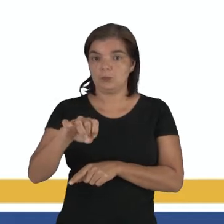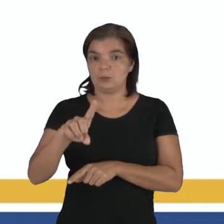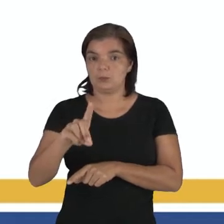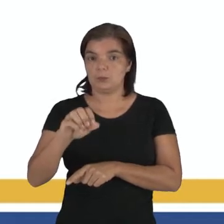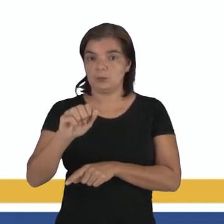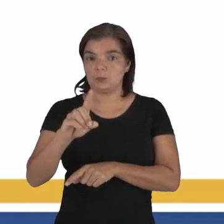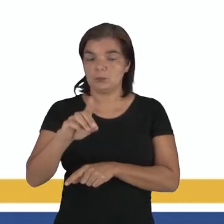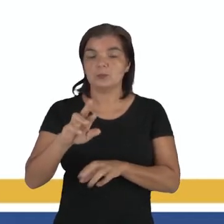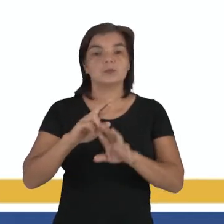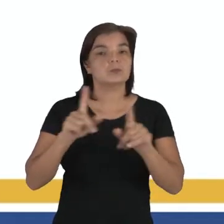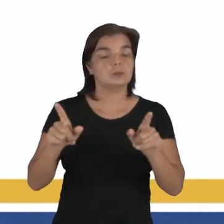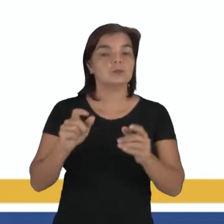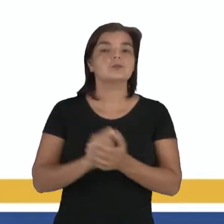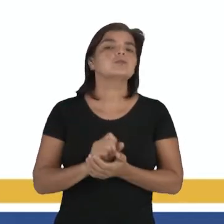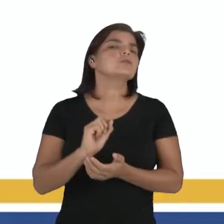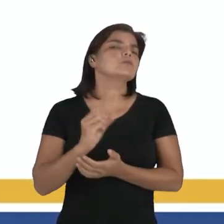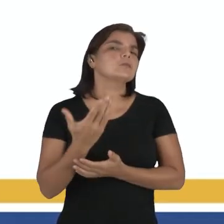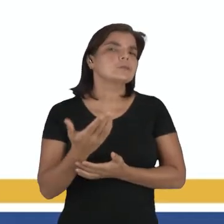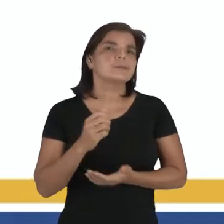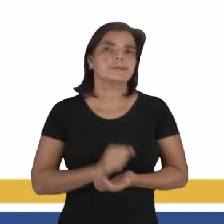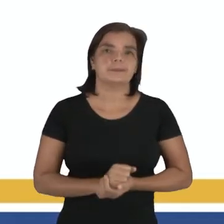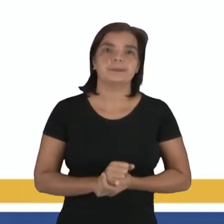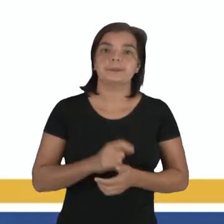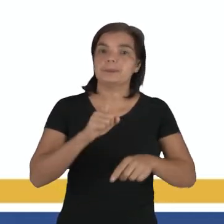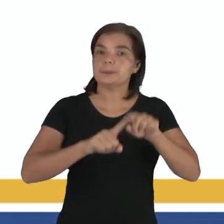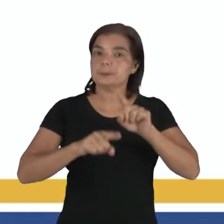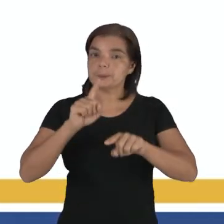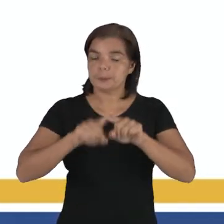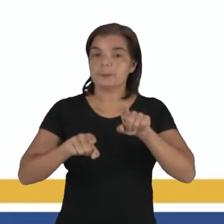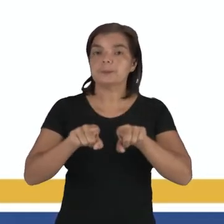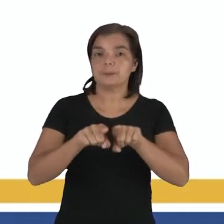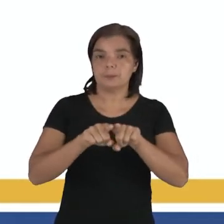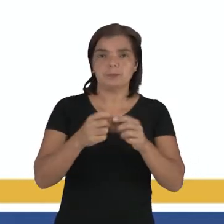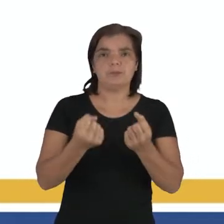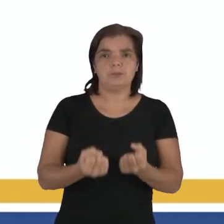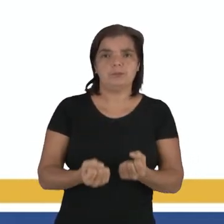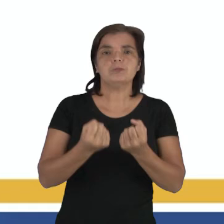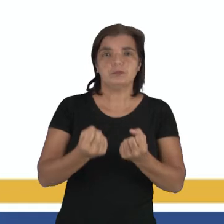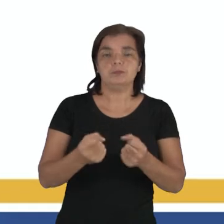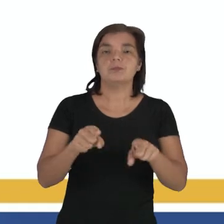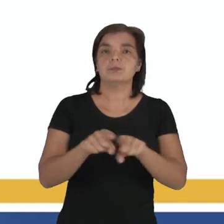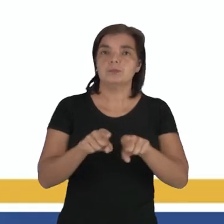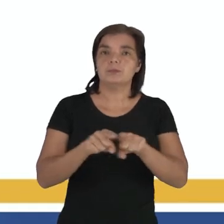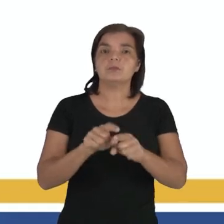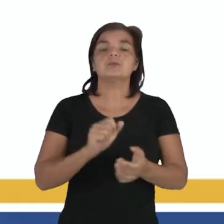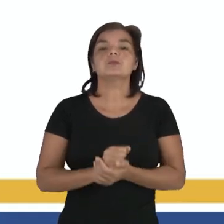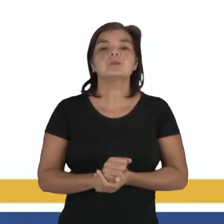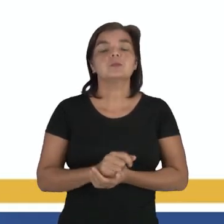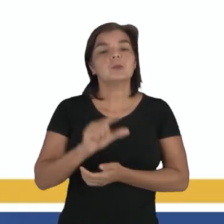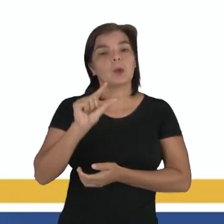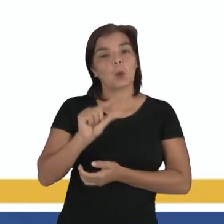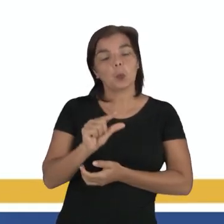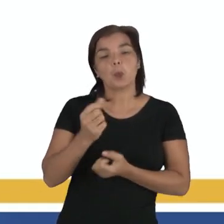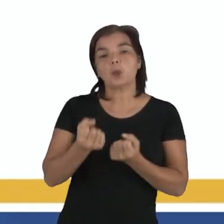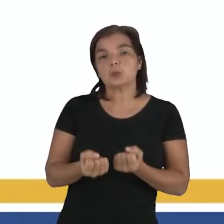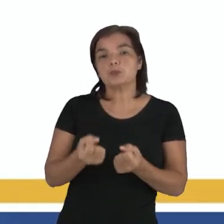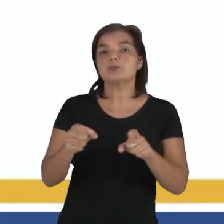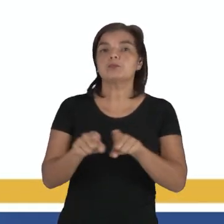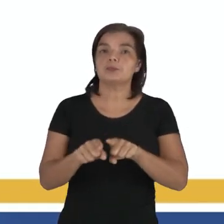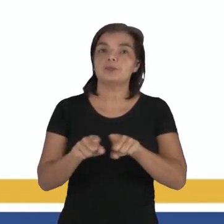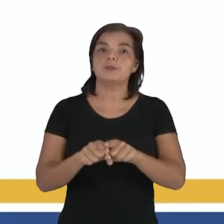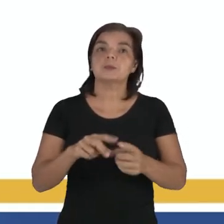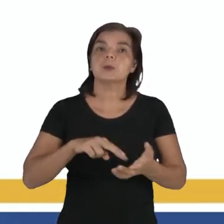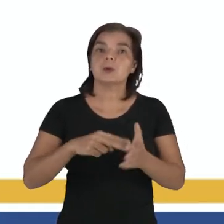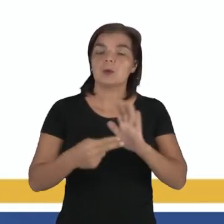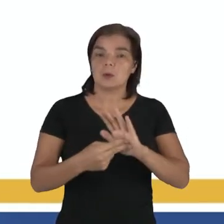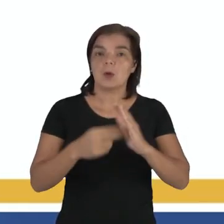da massa nele. Então, o que acontece? Quando o material é mais denso, ele tende a descer, e quando ele é menos denso,